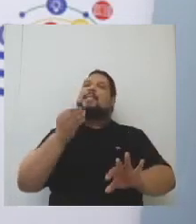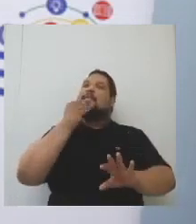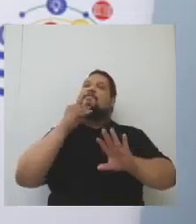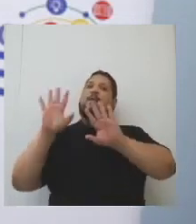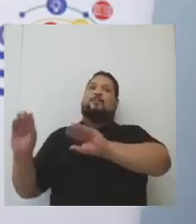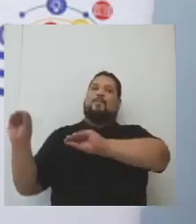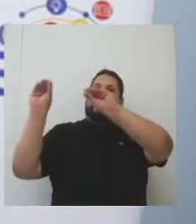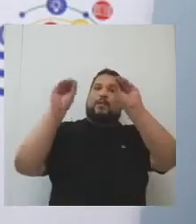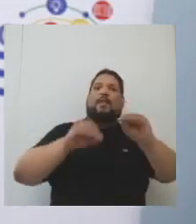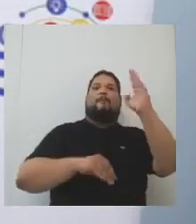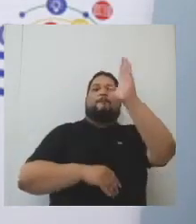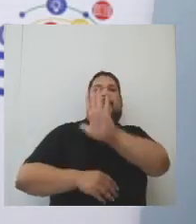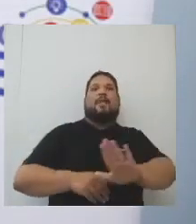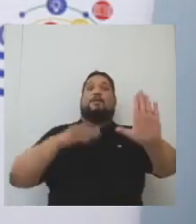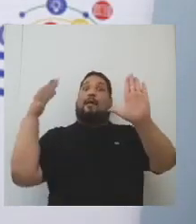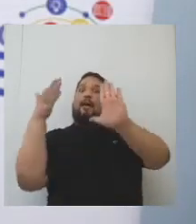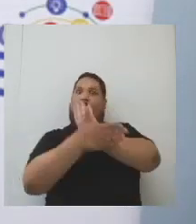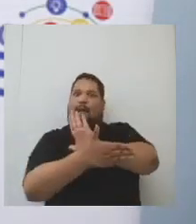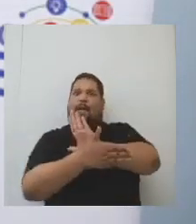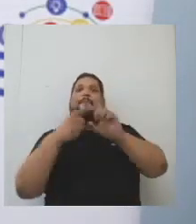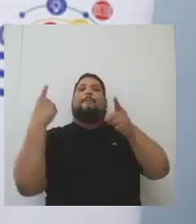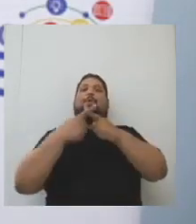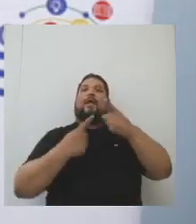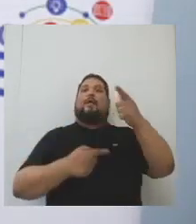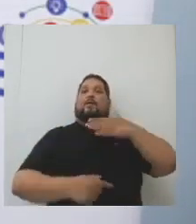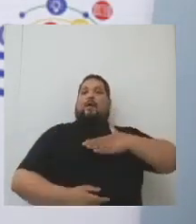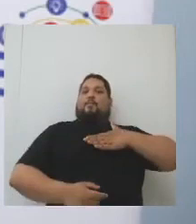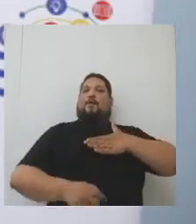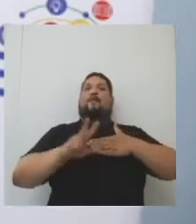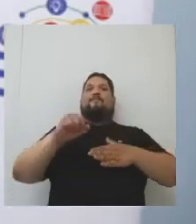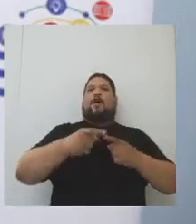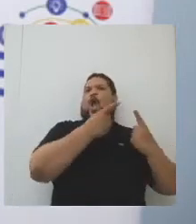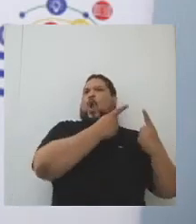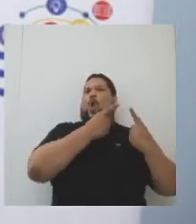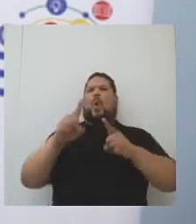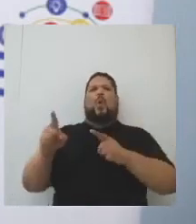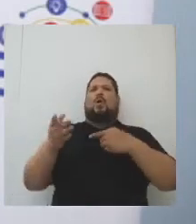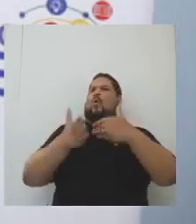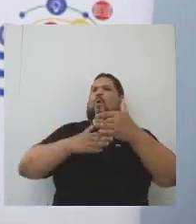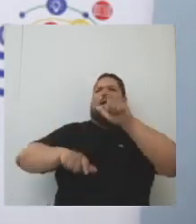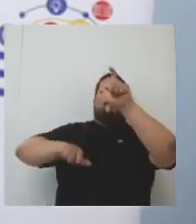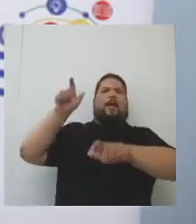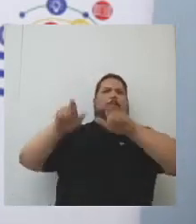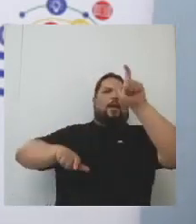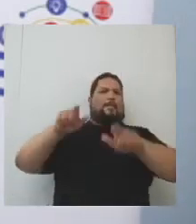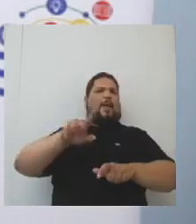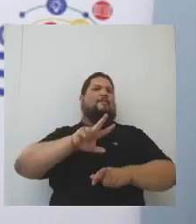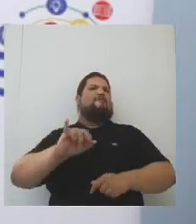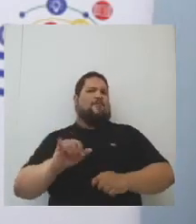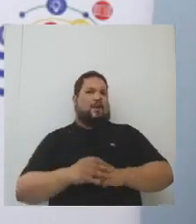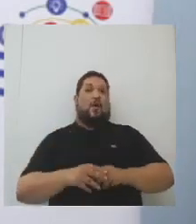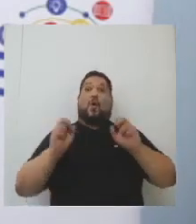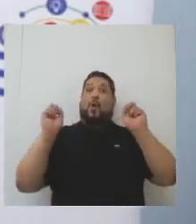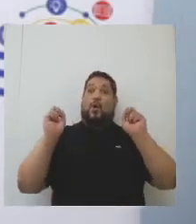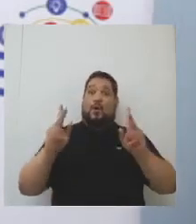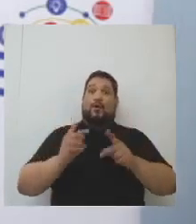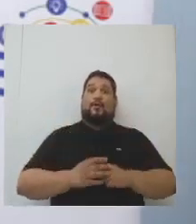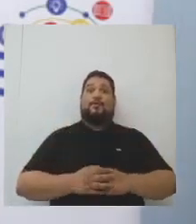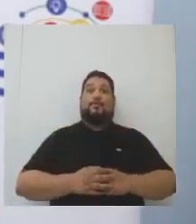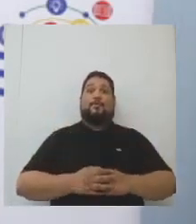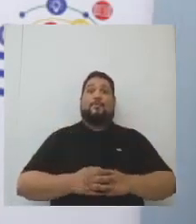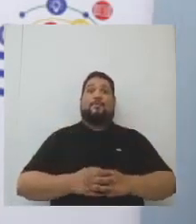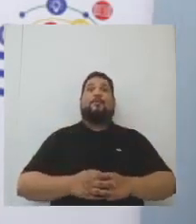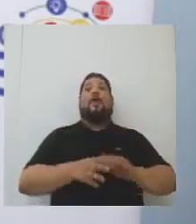Brasil. Napoleão com certeza iria trair qualquer acordo que fizesse com ele. Ok, gente? Então esta